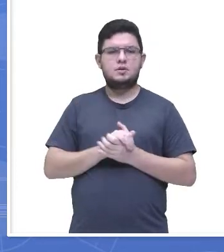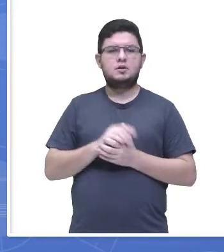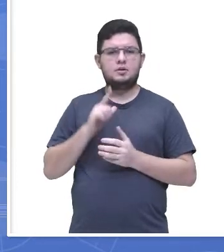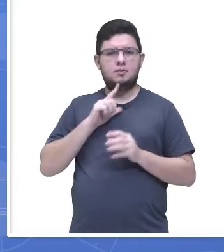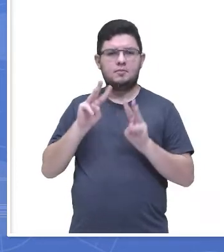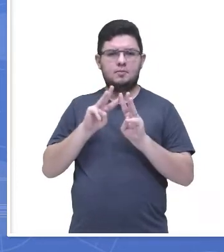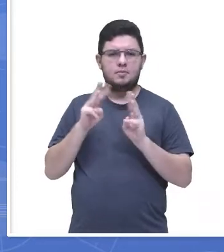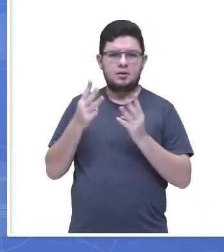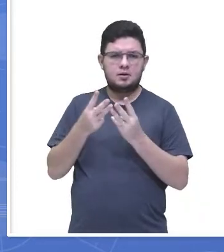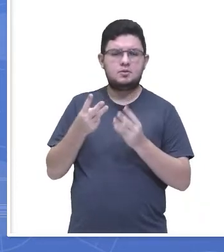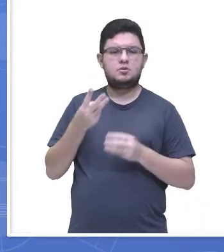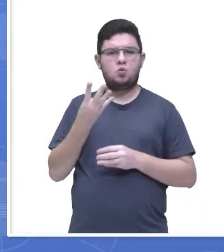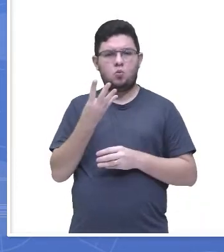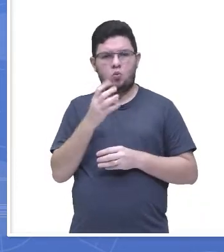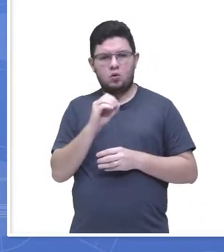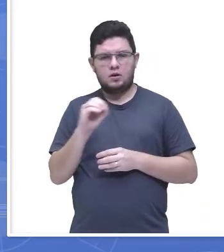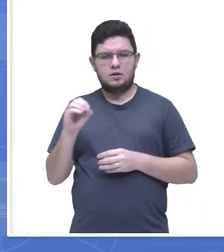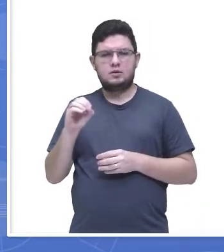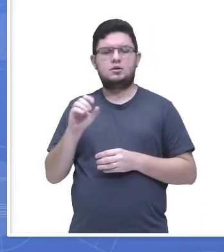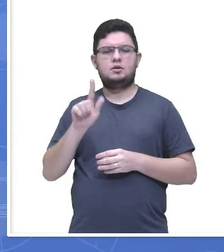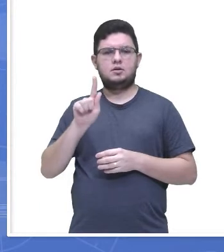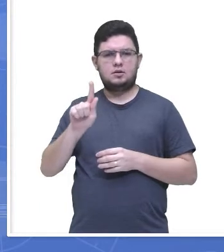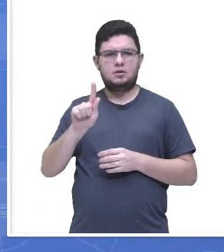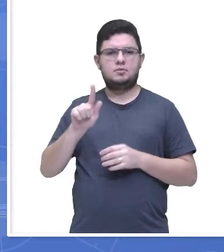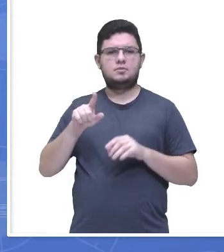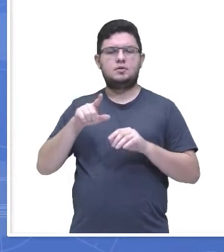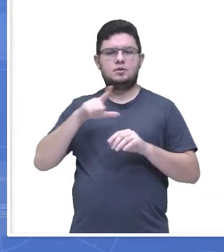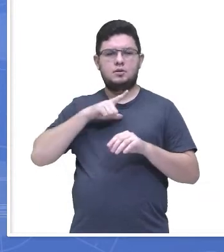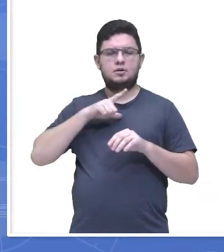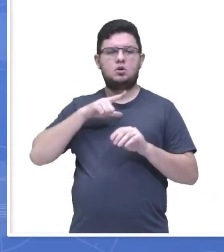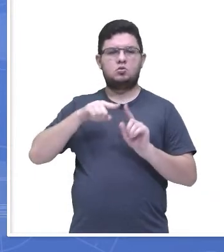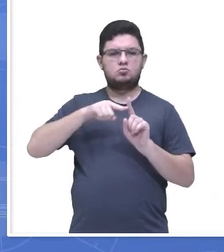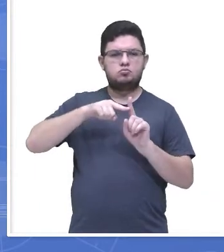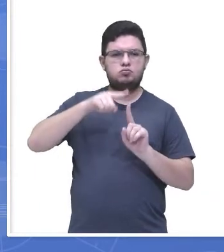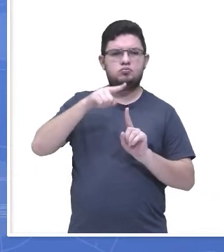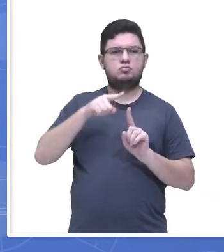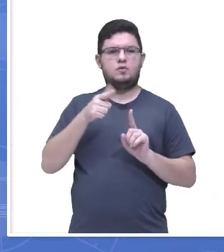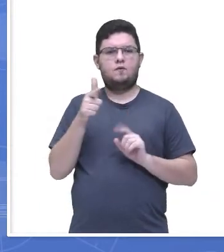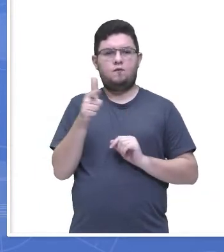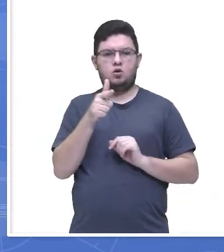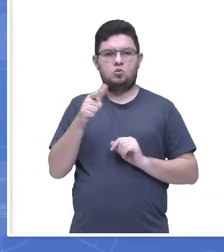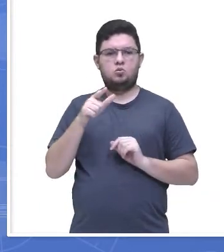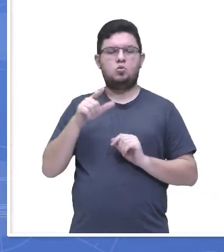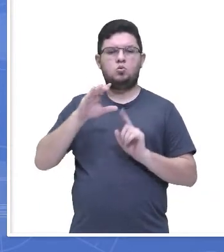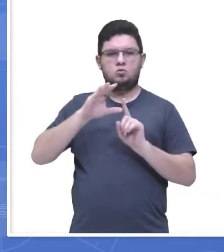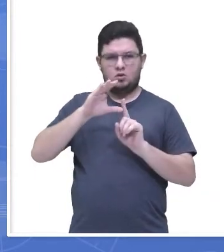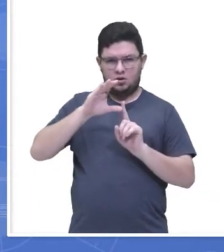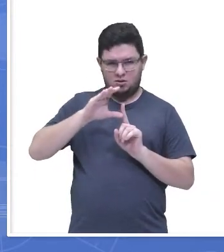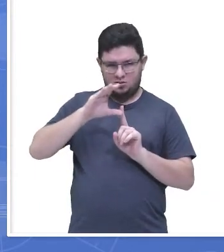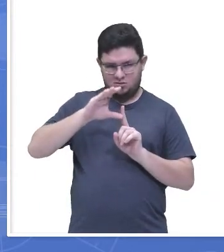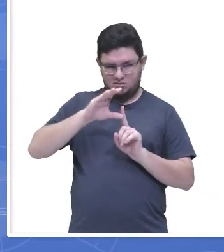Ludmila colocou a letra A. Ludmila é lá da Escola Estadual Antônio da Encarnação Filho.